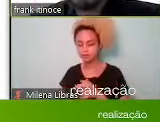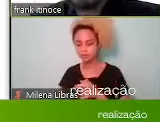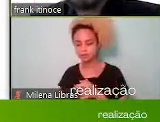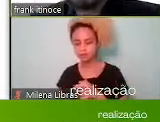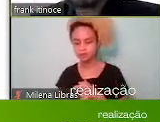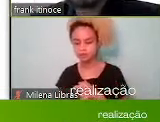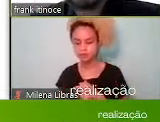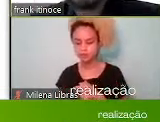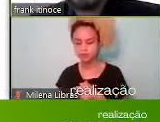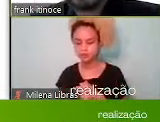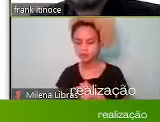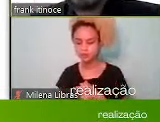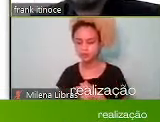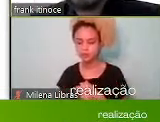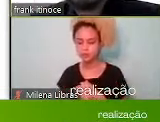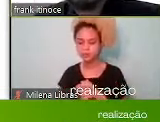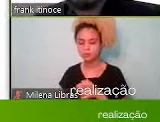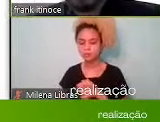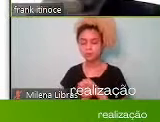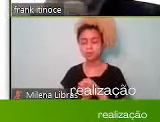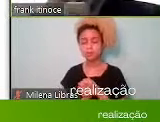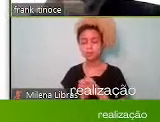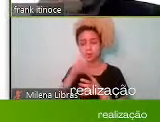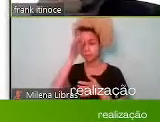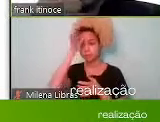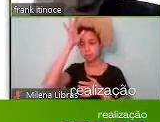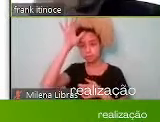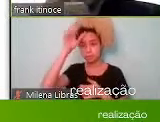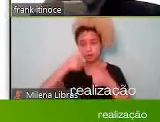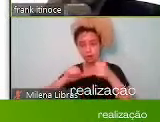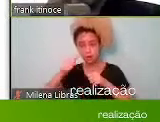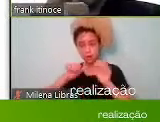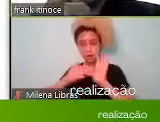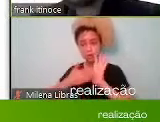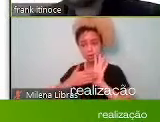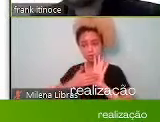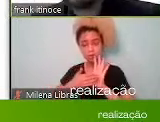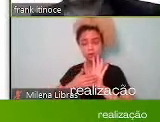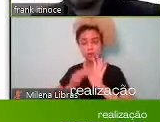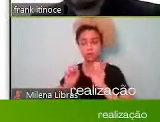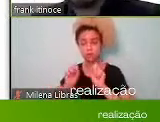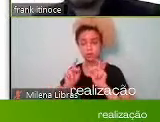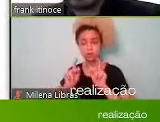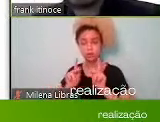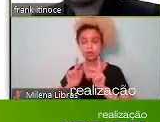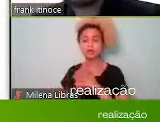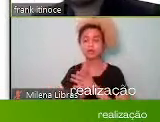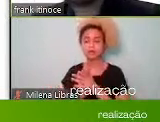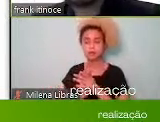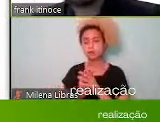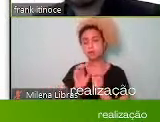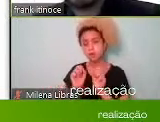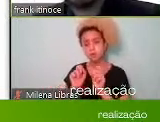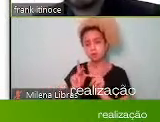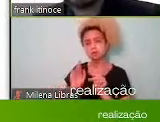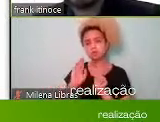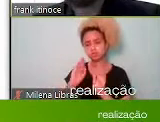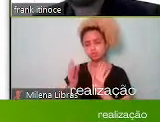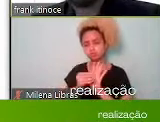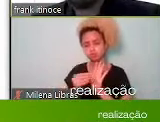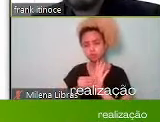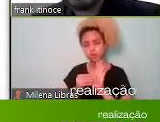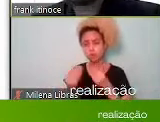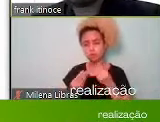O bombeiro analisa a proposta, dá o ok, aí se não der ok, ele dá as instruções de como